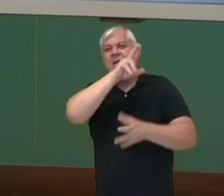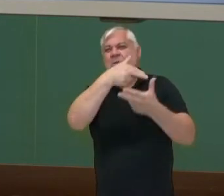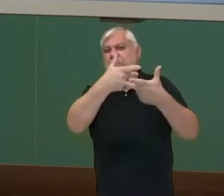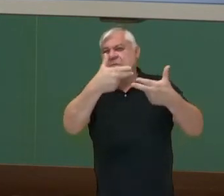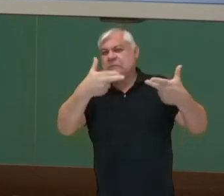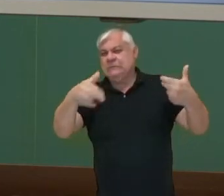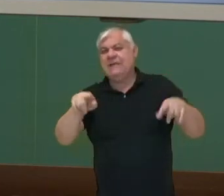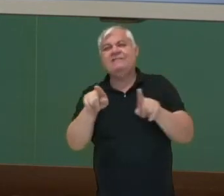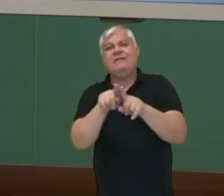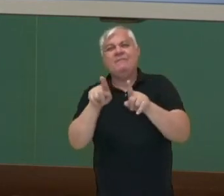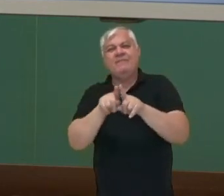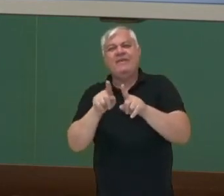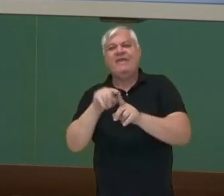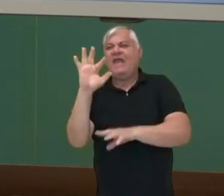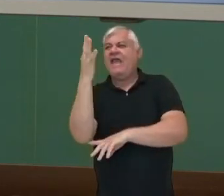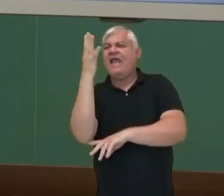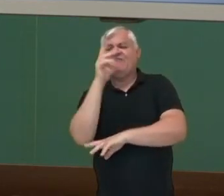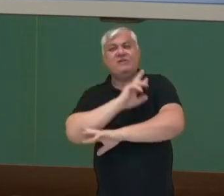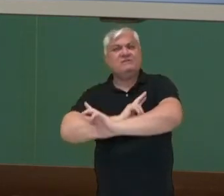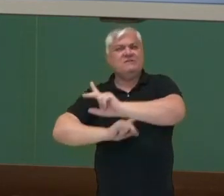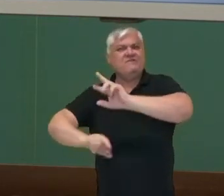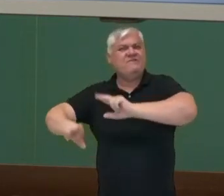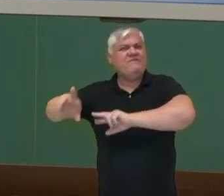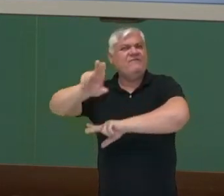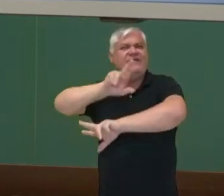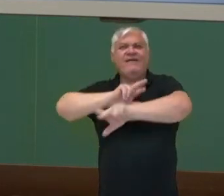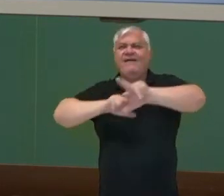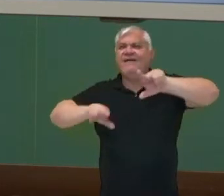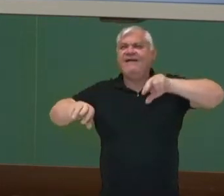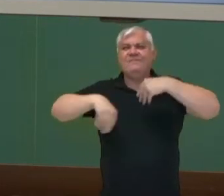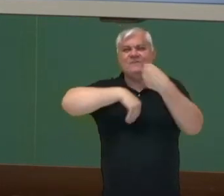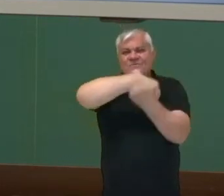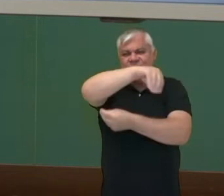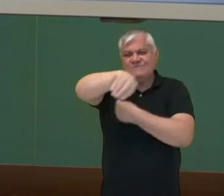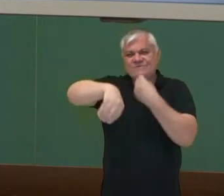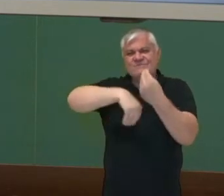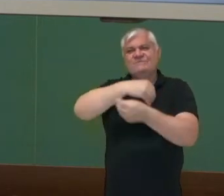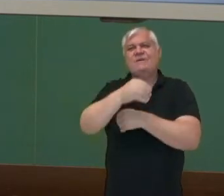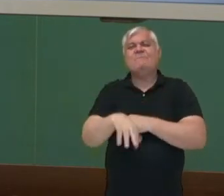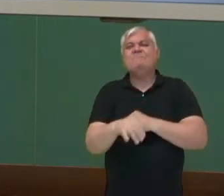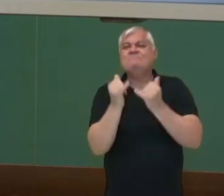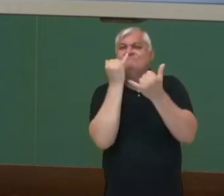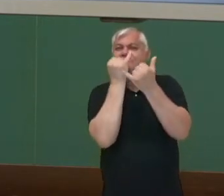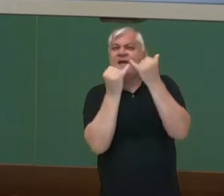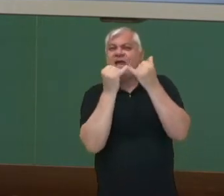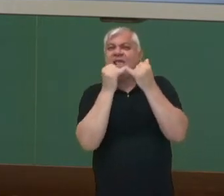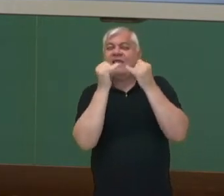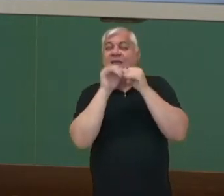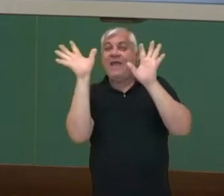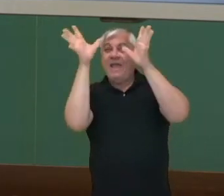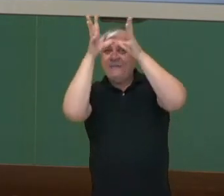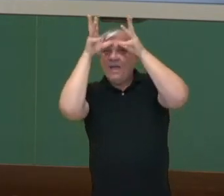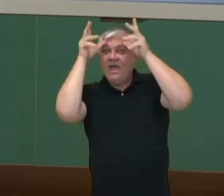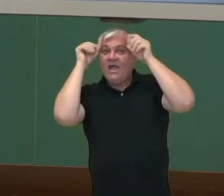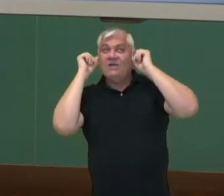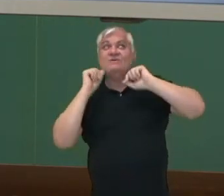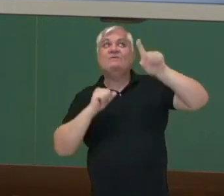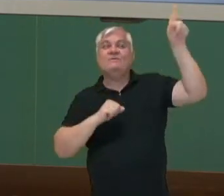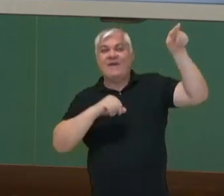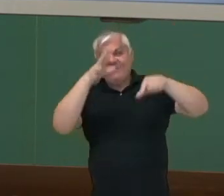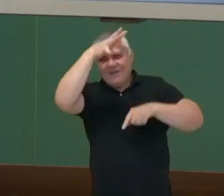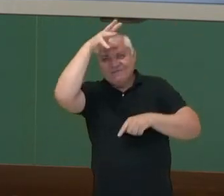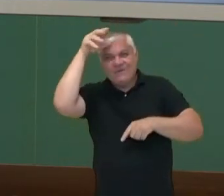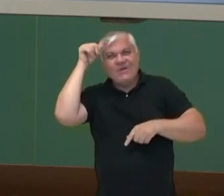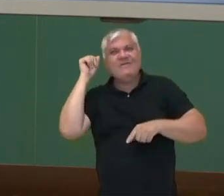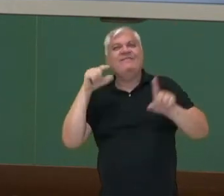presente na floresta atlântica é comparável à floresta amazônica, ela tem a mesma riqueza, é um tipo de